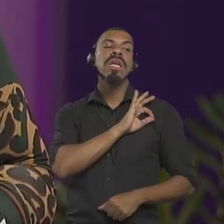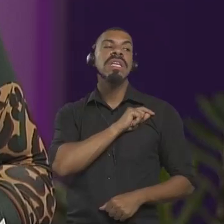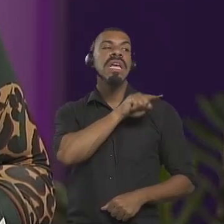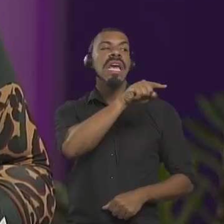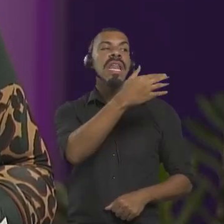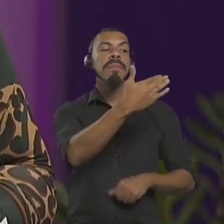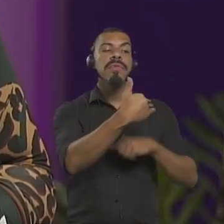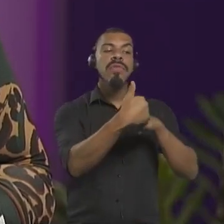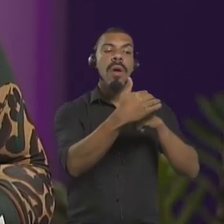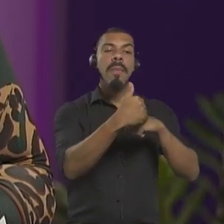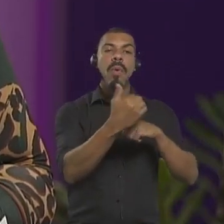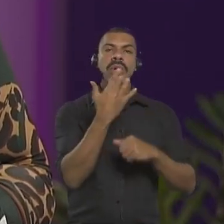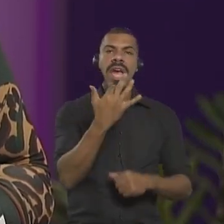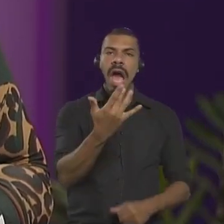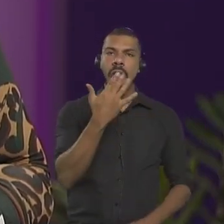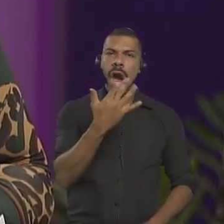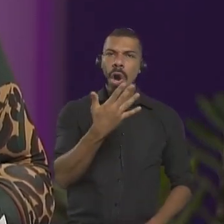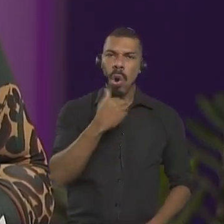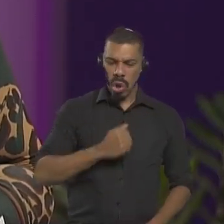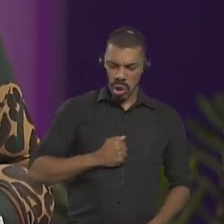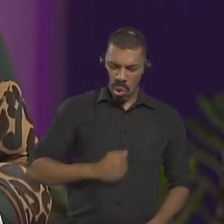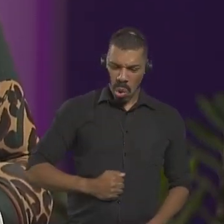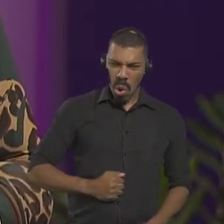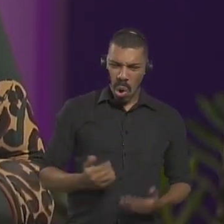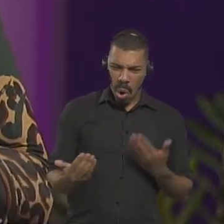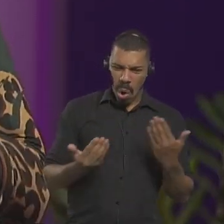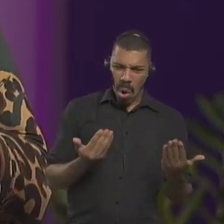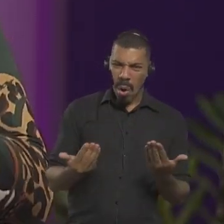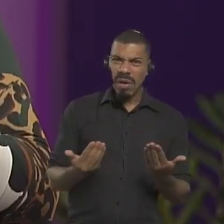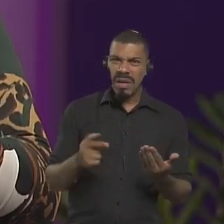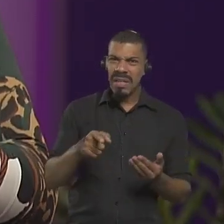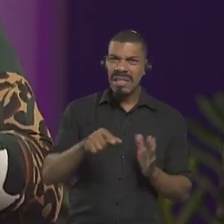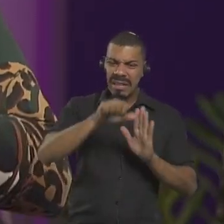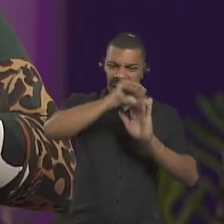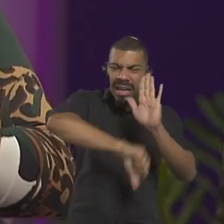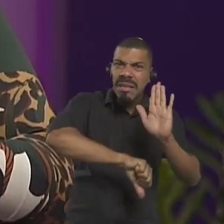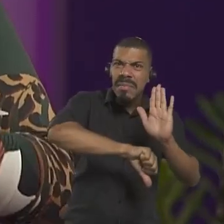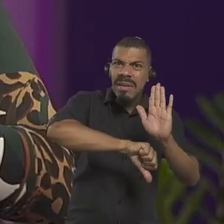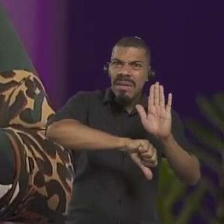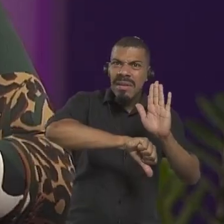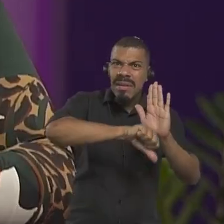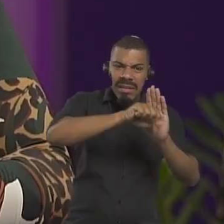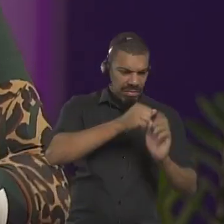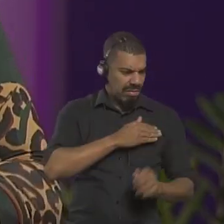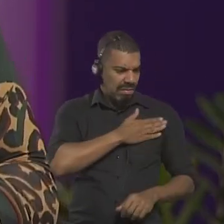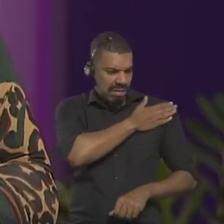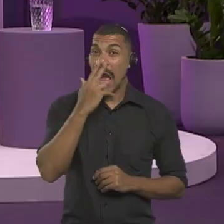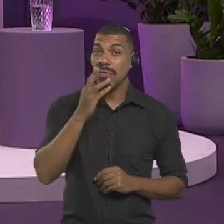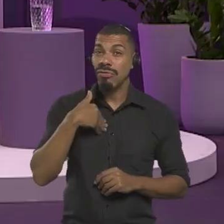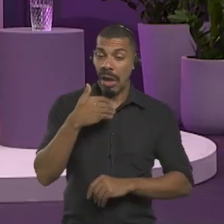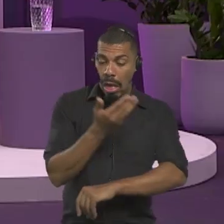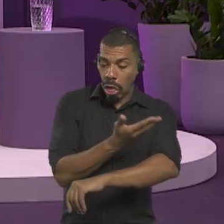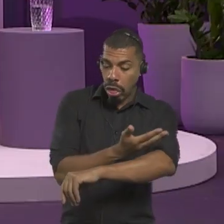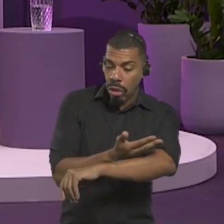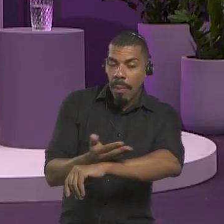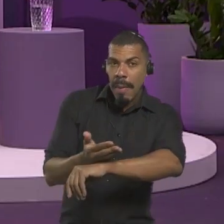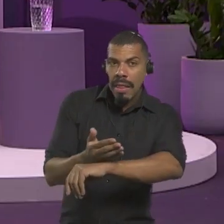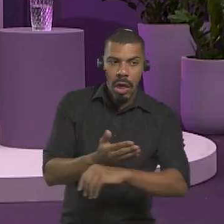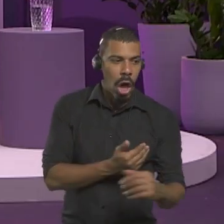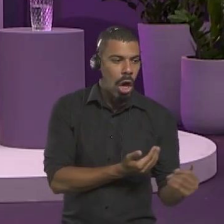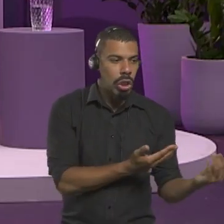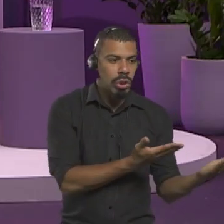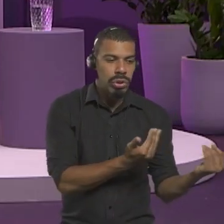eu tenho cor de cocô e isso é racismo e é crime. E ficou Tá lá na bem, tipo, dela, plena, orientada à tranquila. solução. Eu, quando era